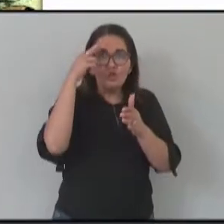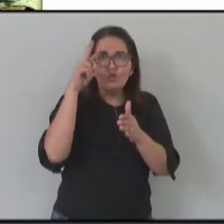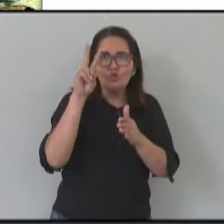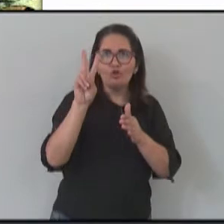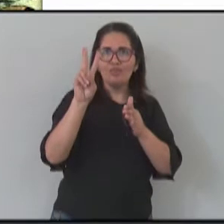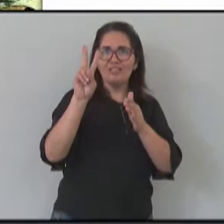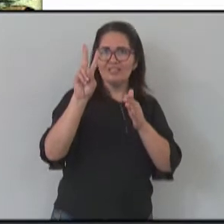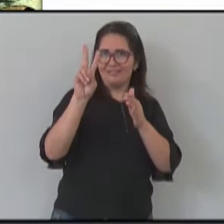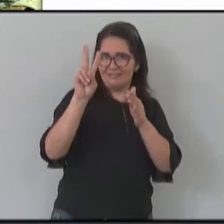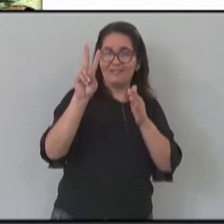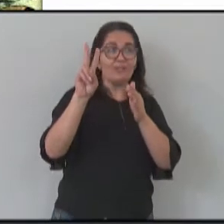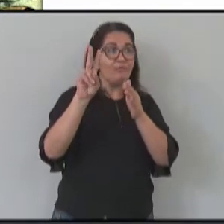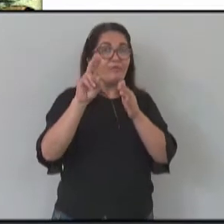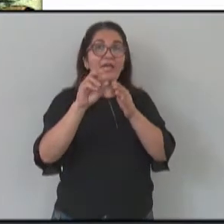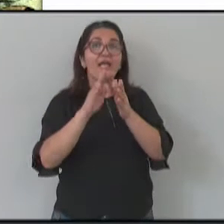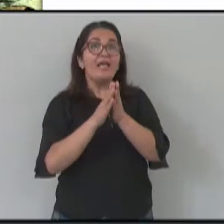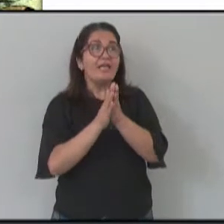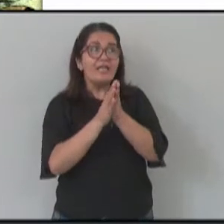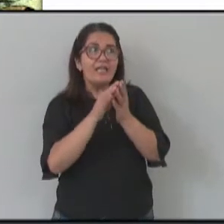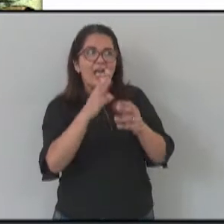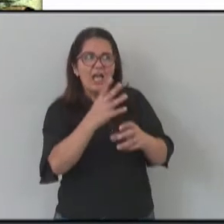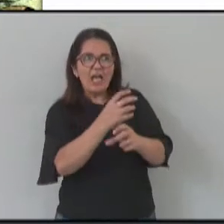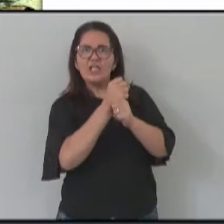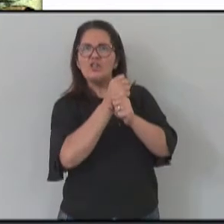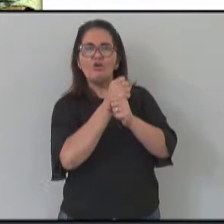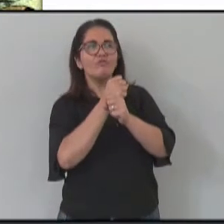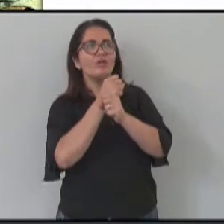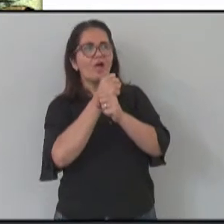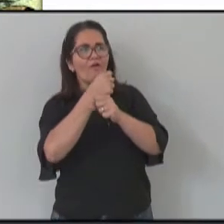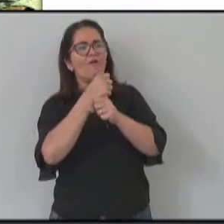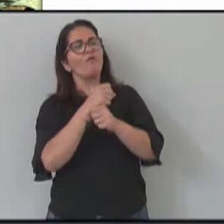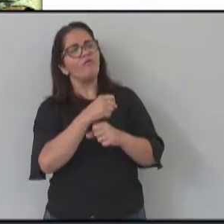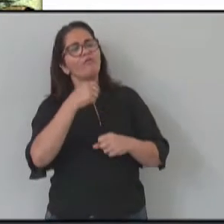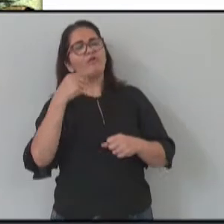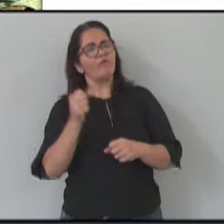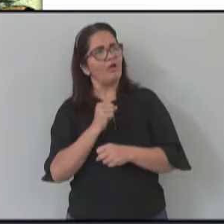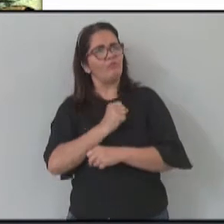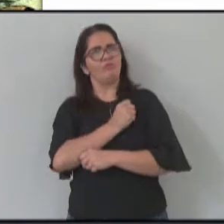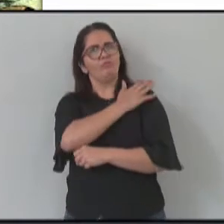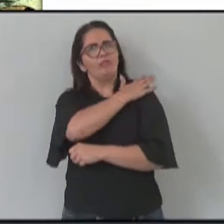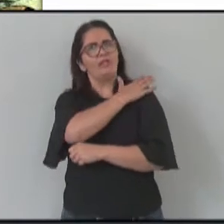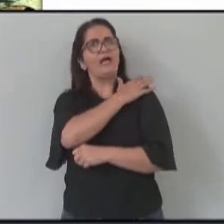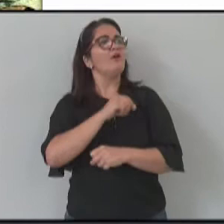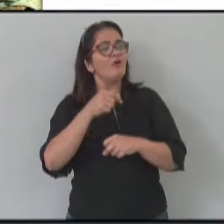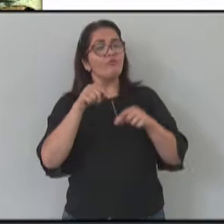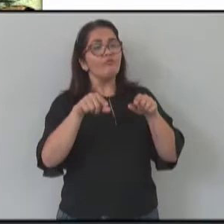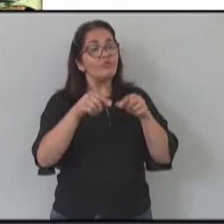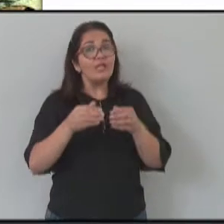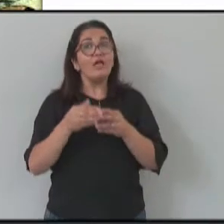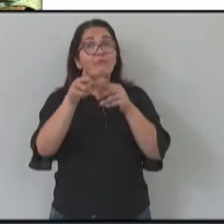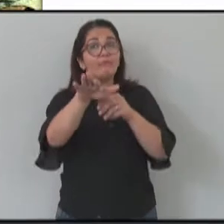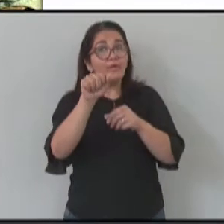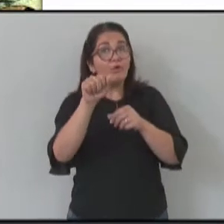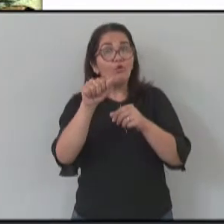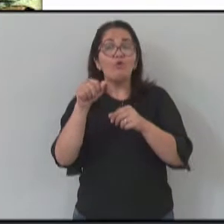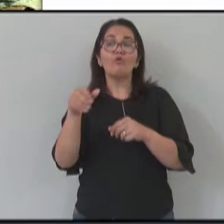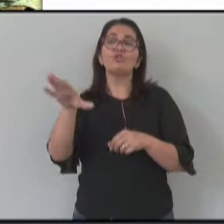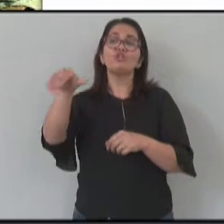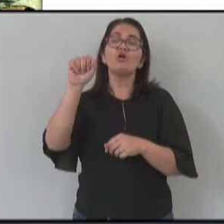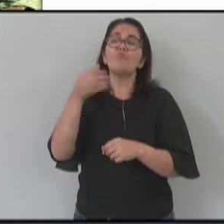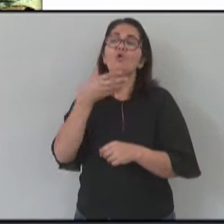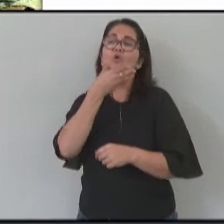um navegante bem experiente para descer com um barquinho menor, com uma tripulação